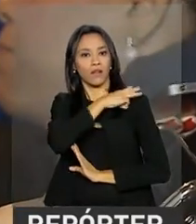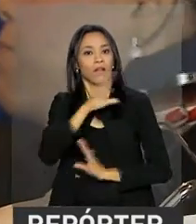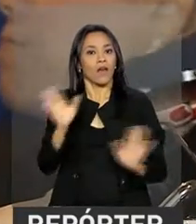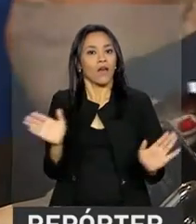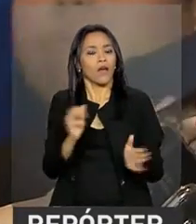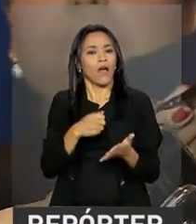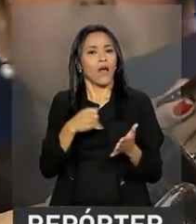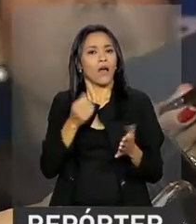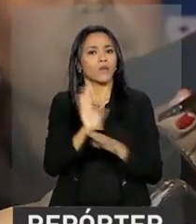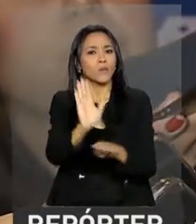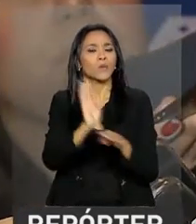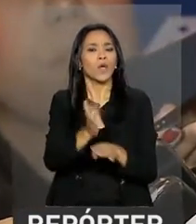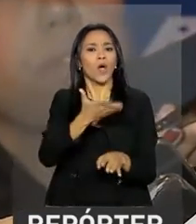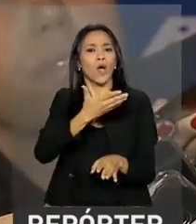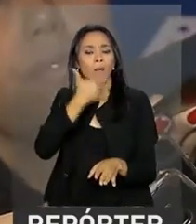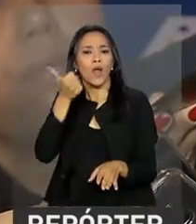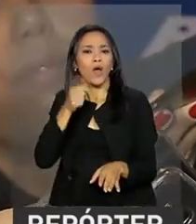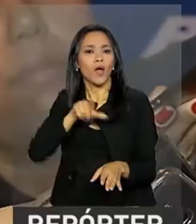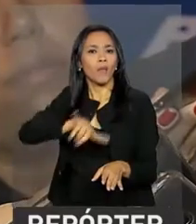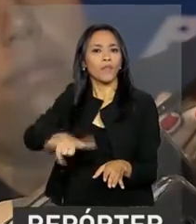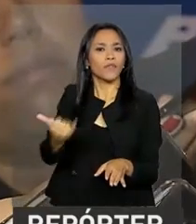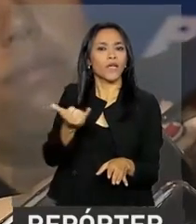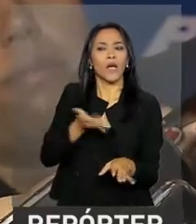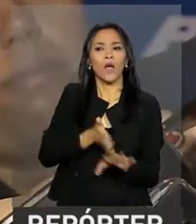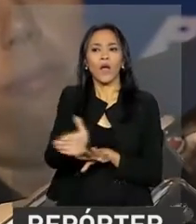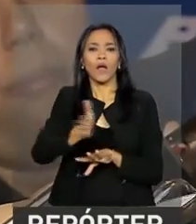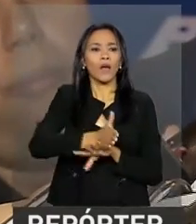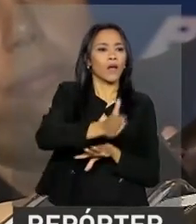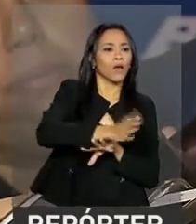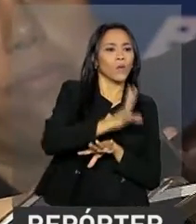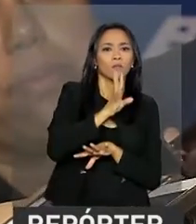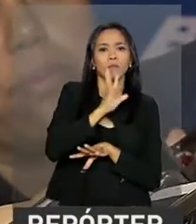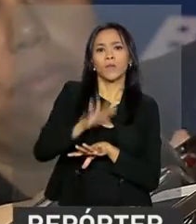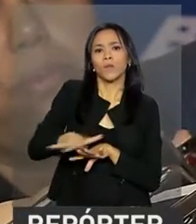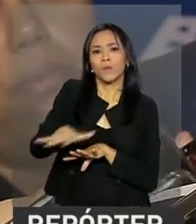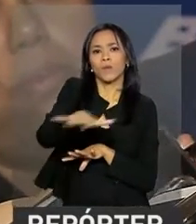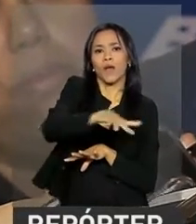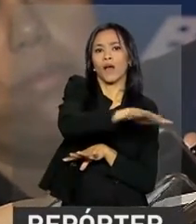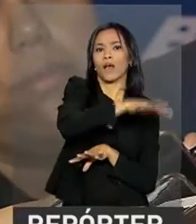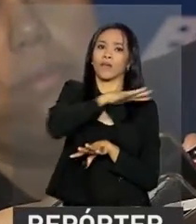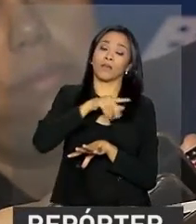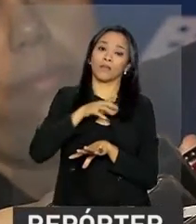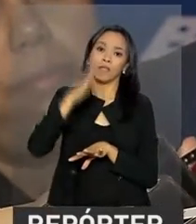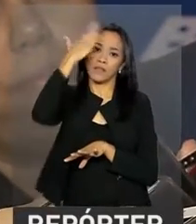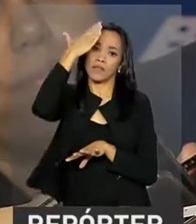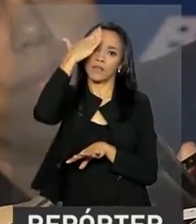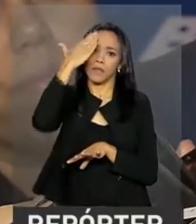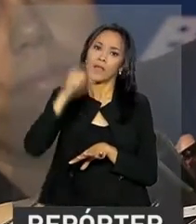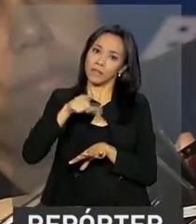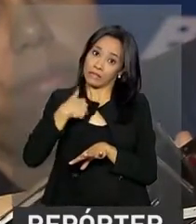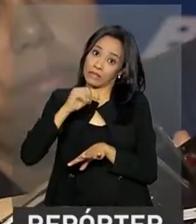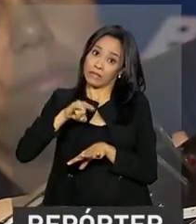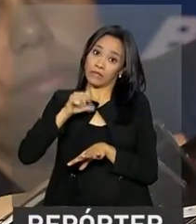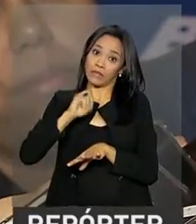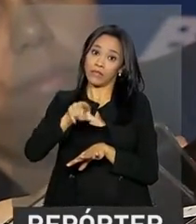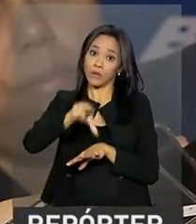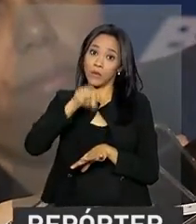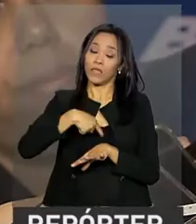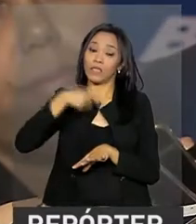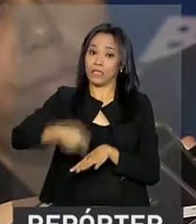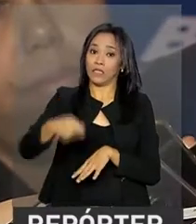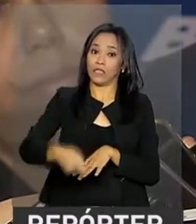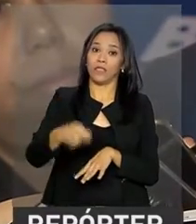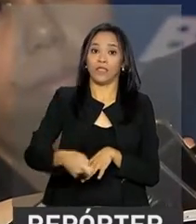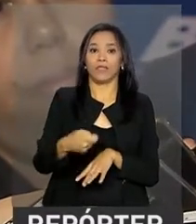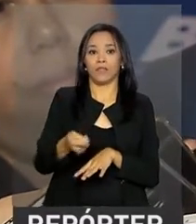opção naquilo que ele quer é o ter maior conhecimento fase será efetivamente conhecedor daquilo que for a sua opção porque haverá exigente